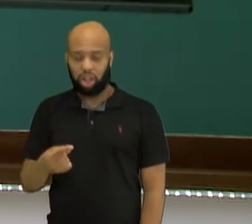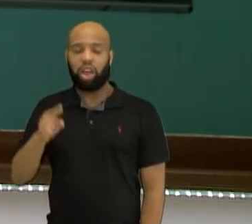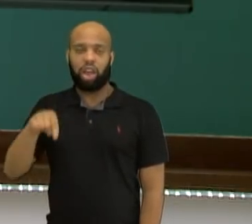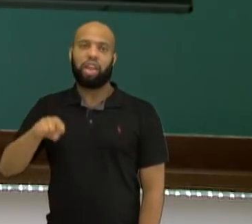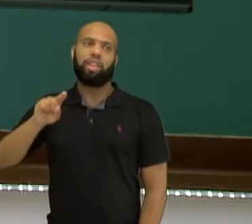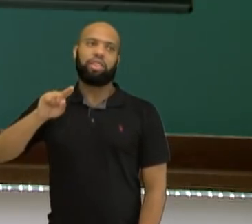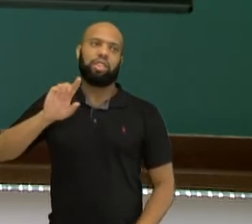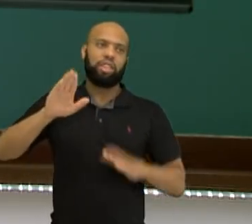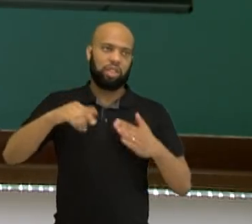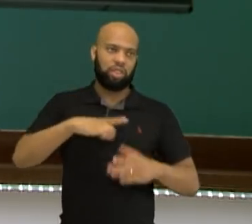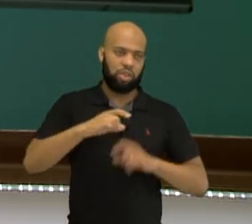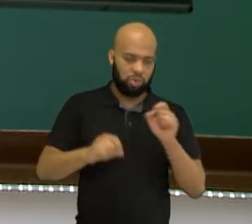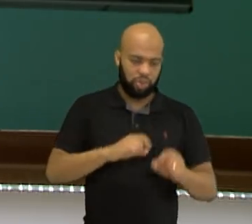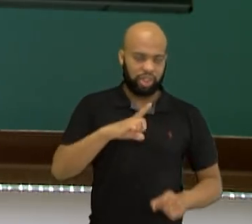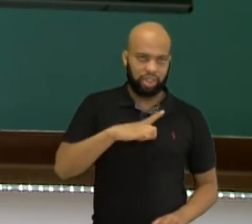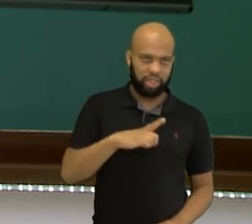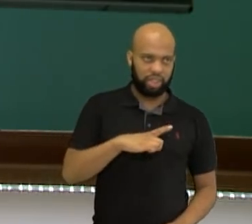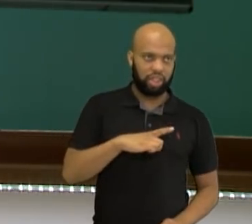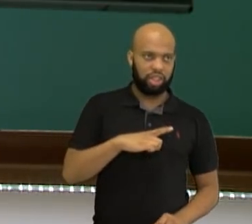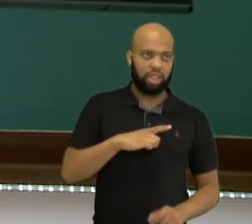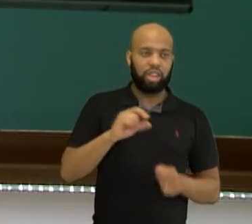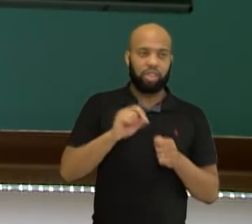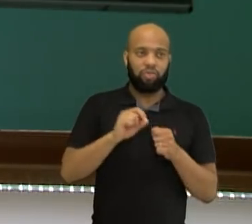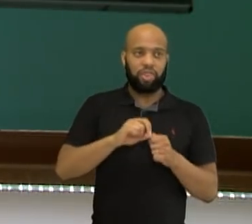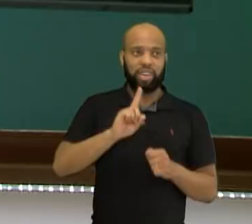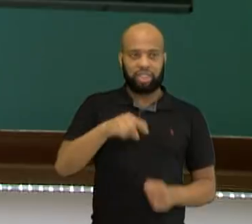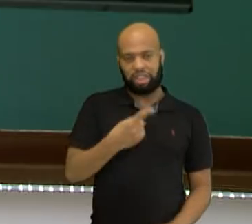0,15. Então, é só você fazer, em vez